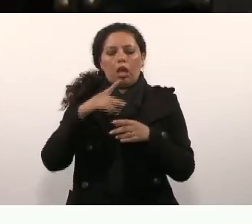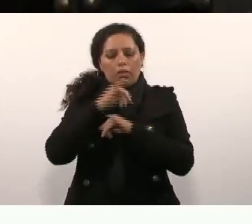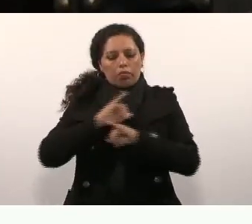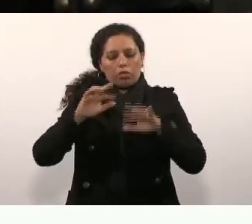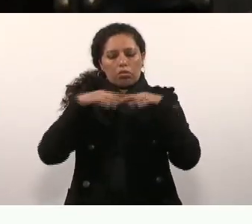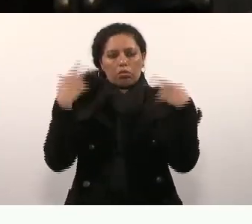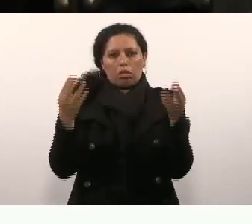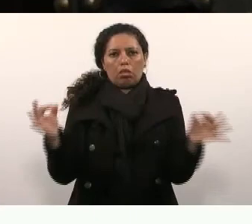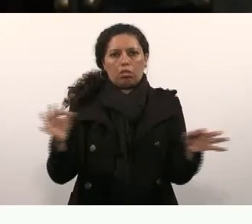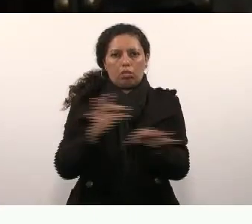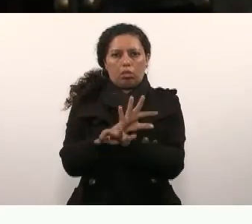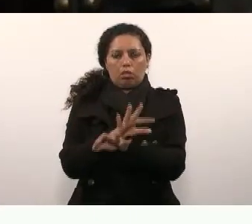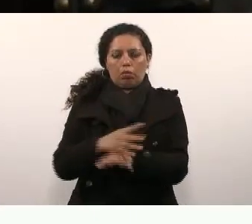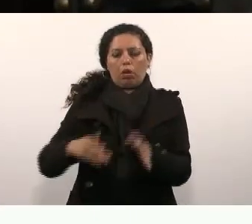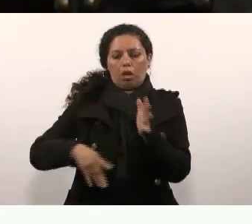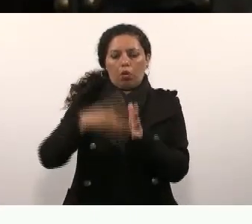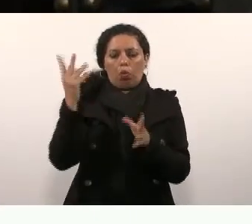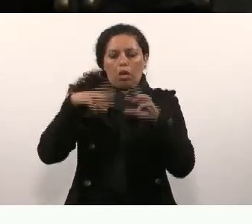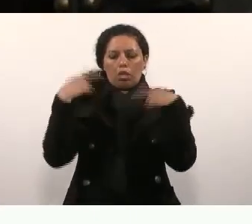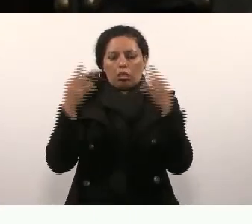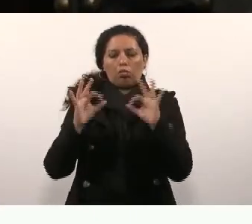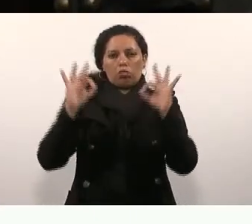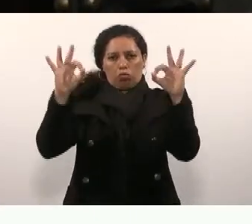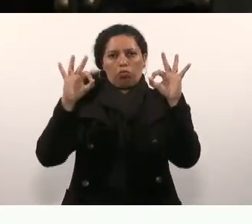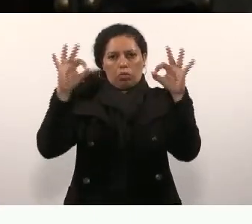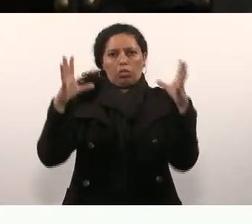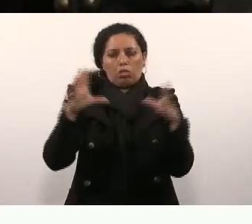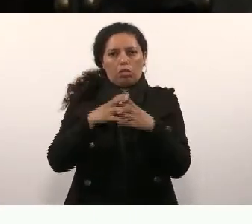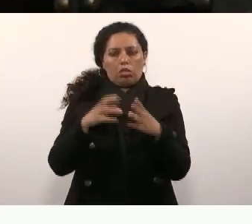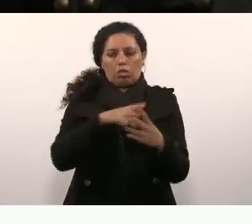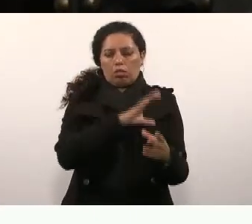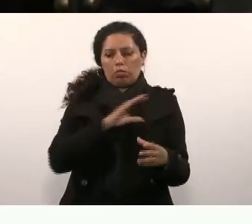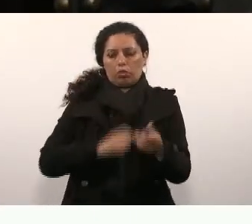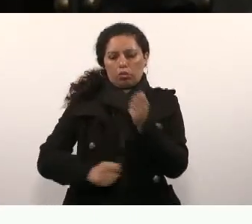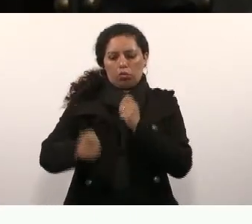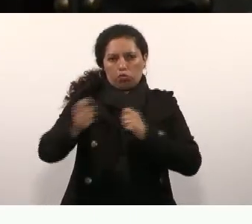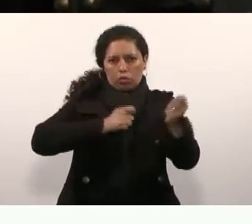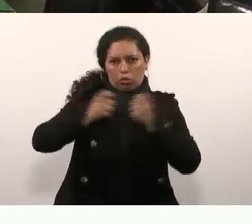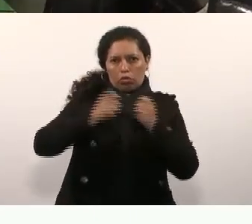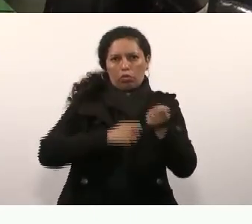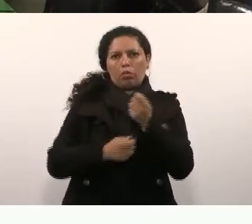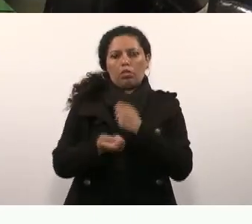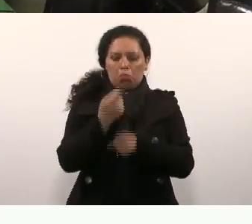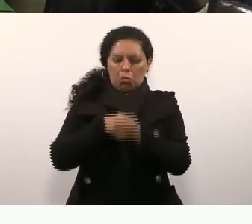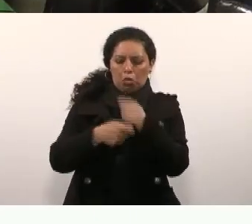declaro encerrada a nossa 4ª reunião extraordinária da Comissão de Economia, Indústria e Comércio.